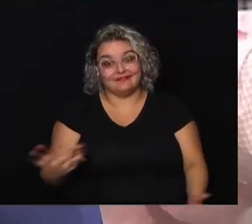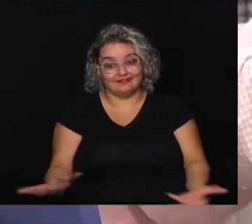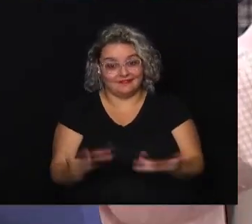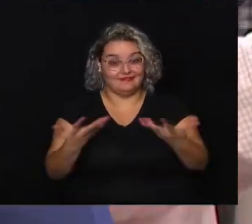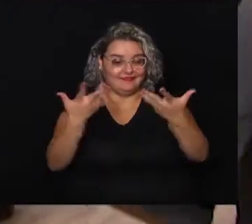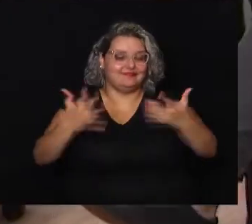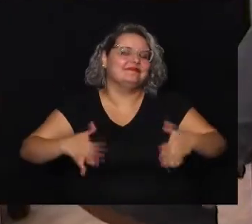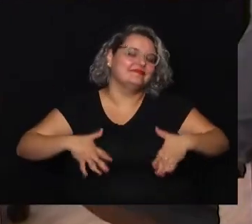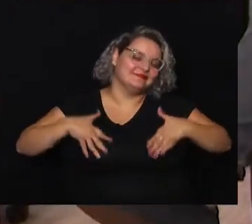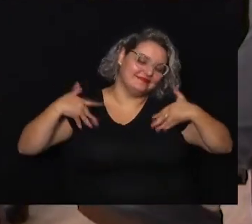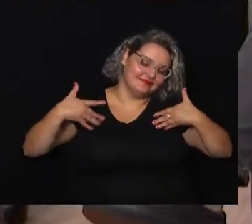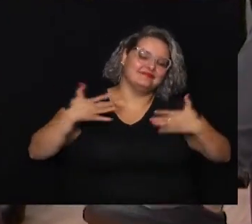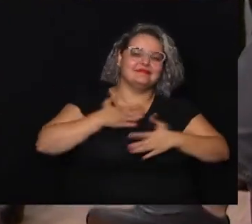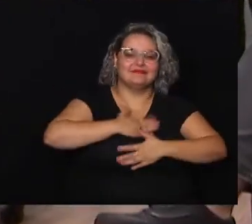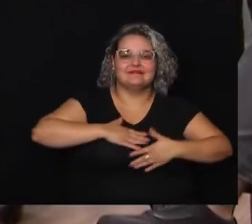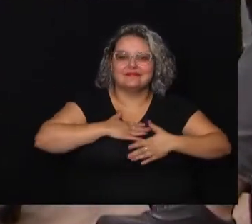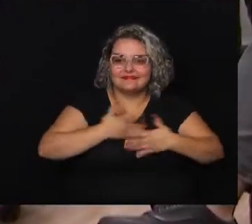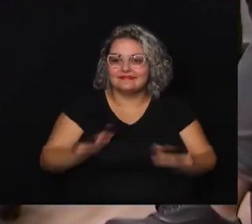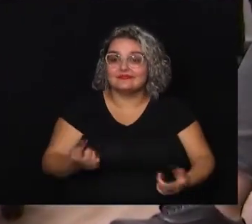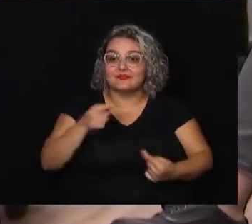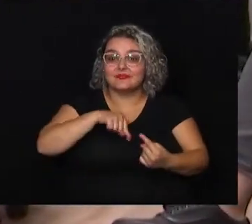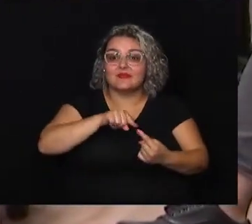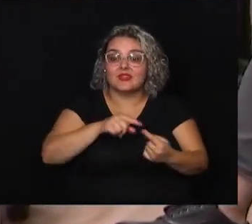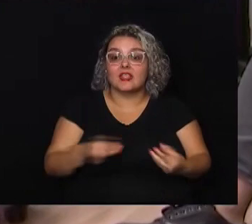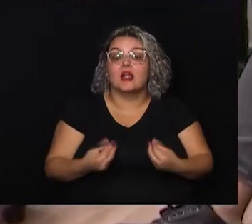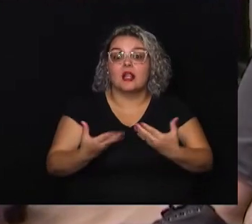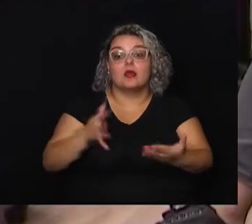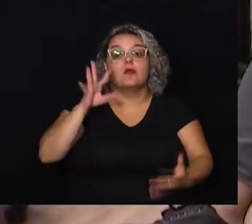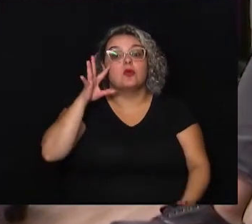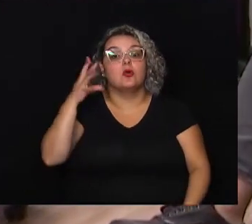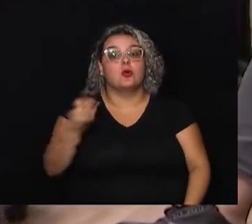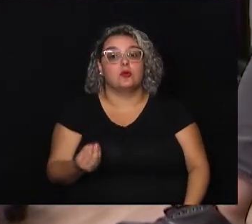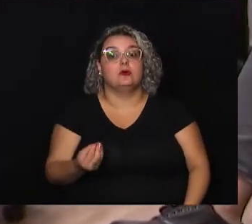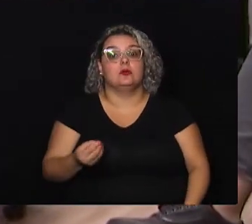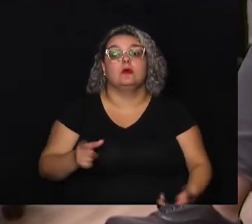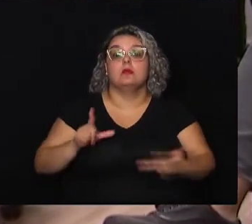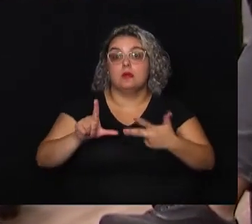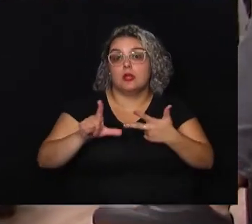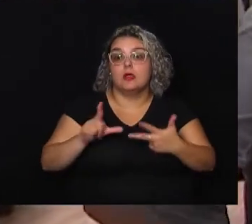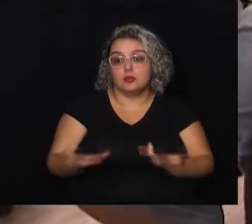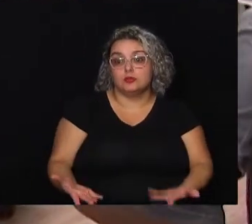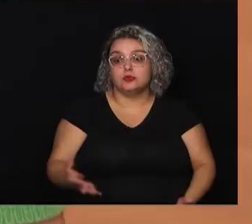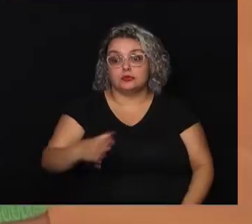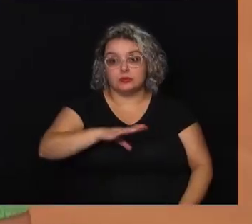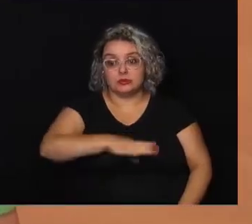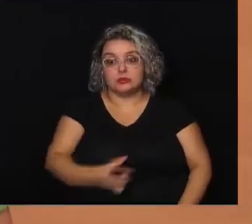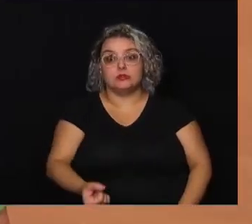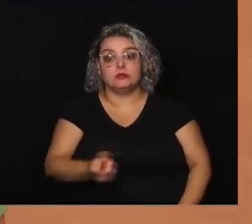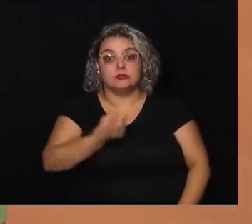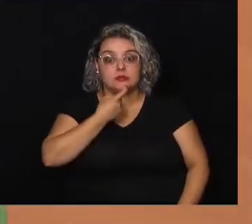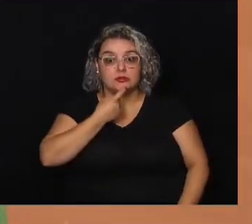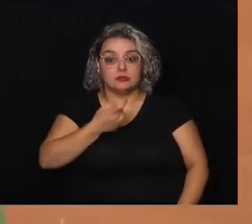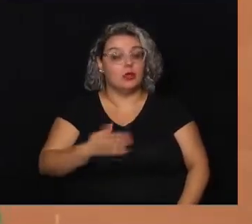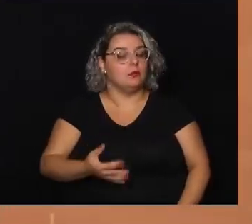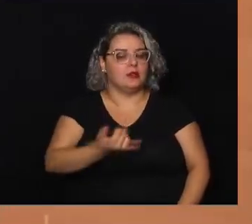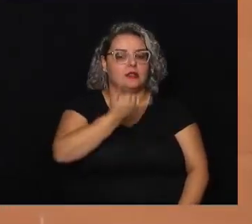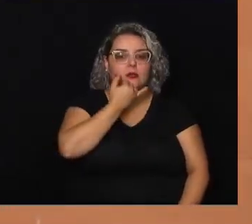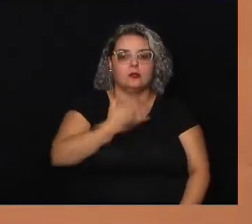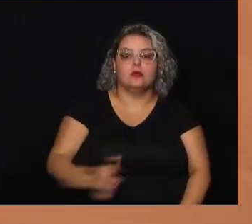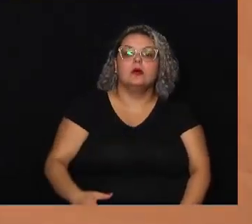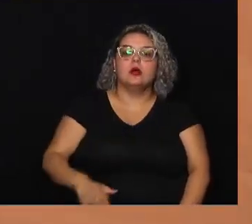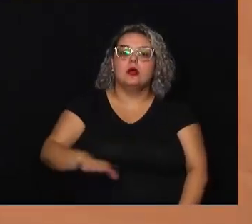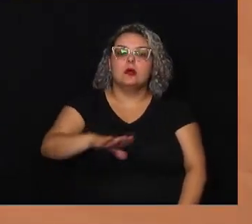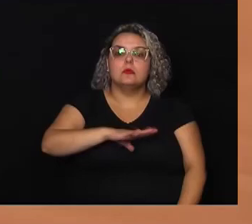orgulho e satisfação. O objetivo é levar o conhecimento para o legislativo do município mineiro. Em busca de novas